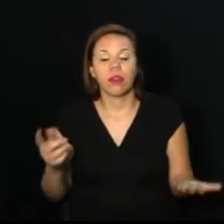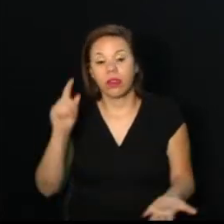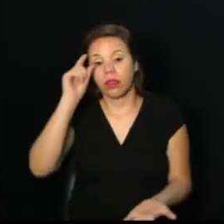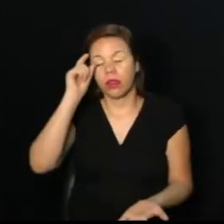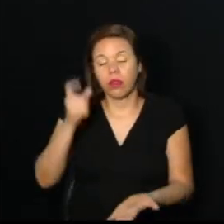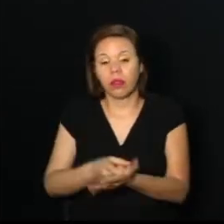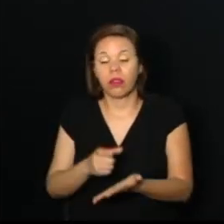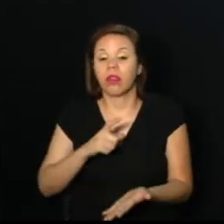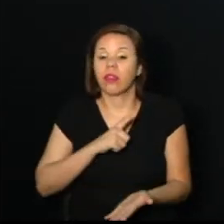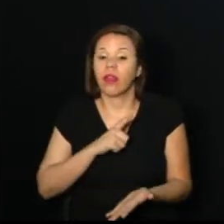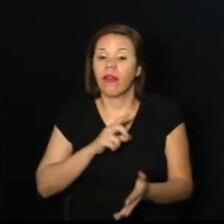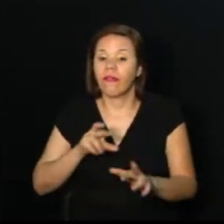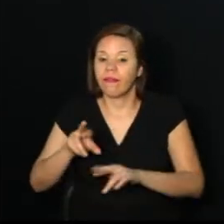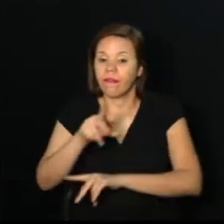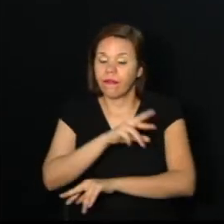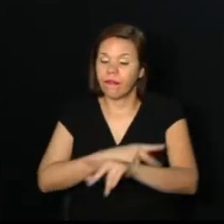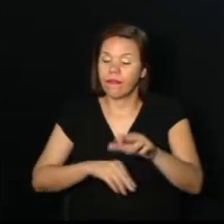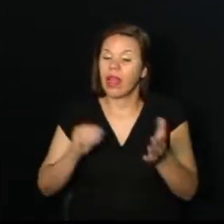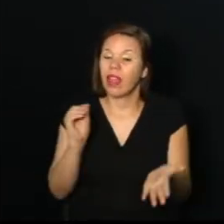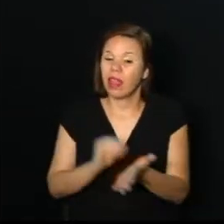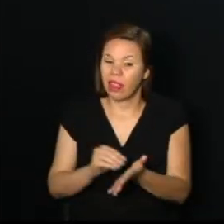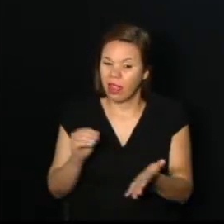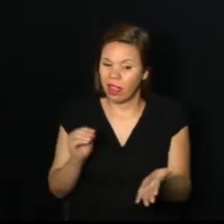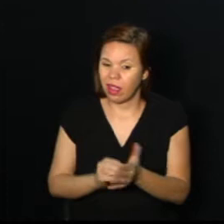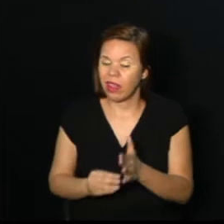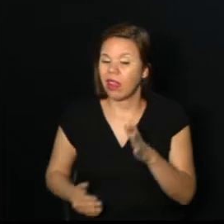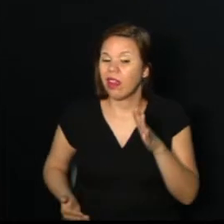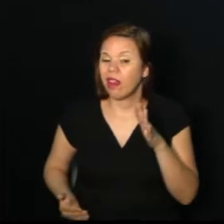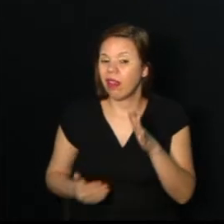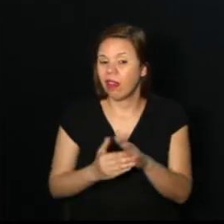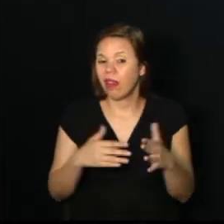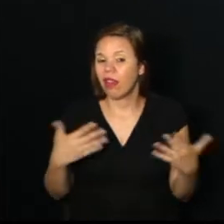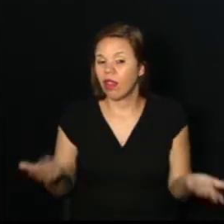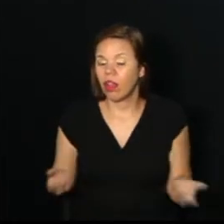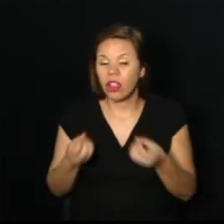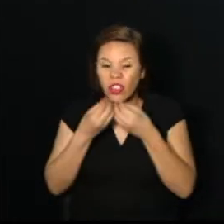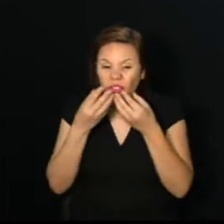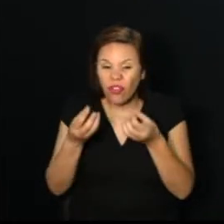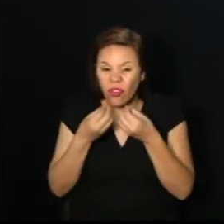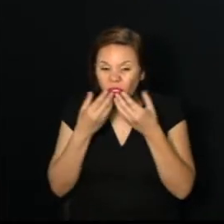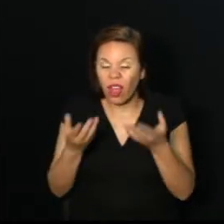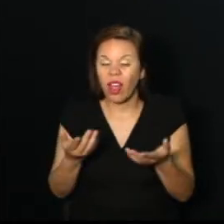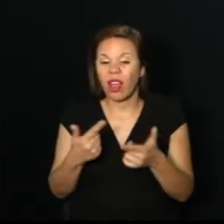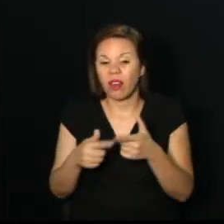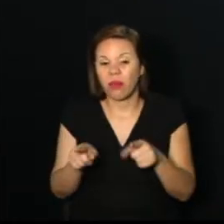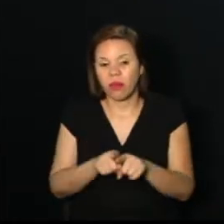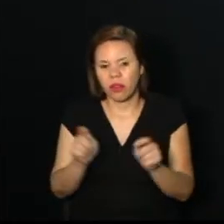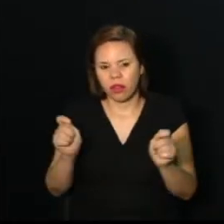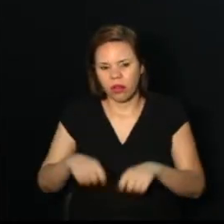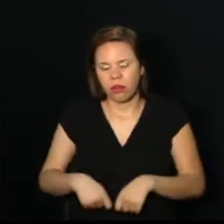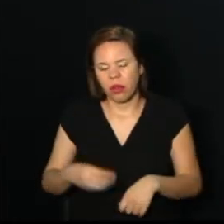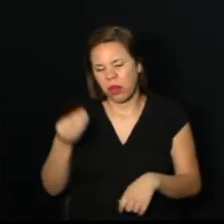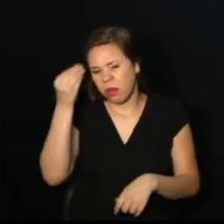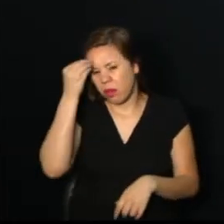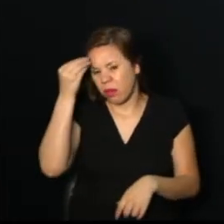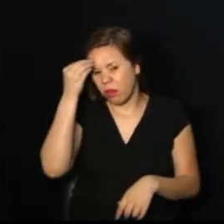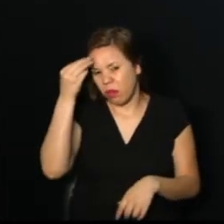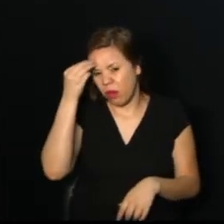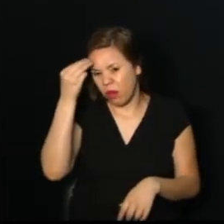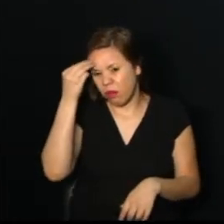tem múltiplos déficits. Déficit fonológico, déficit de